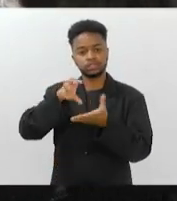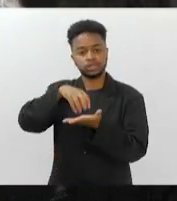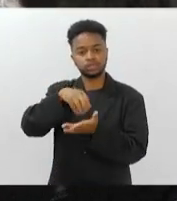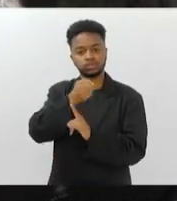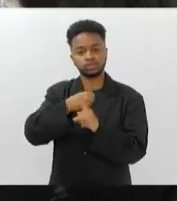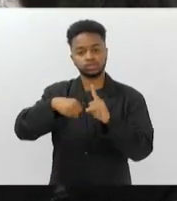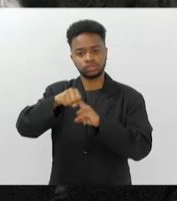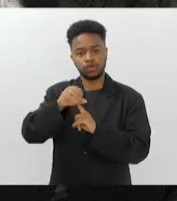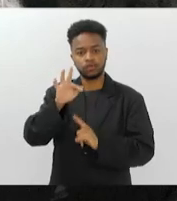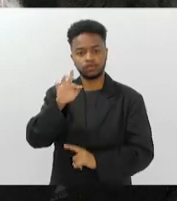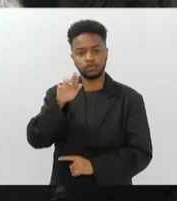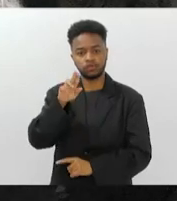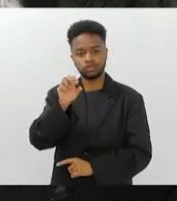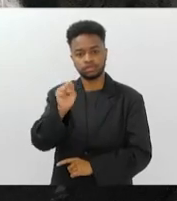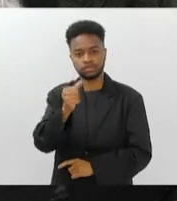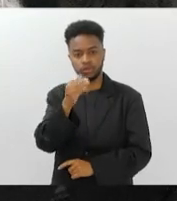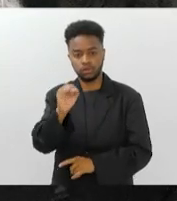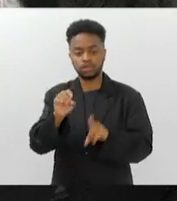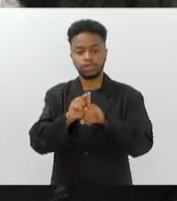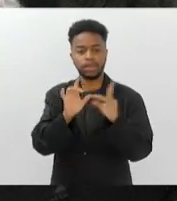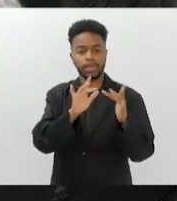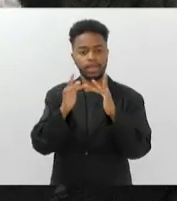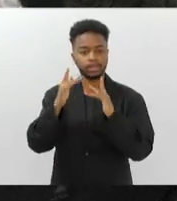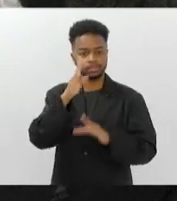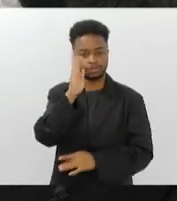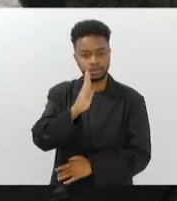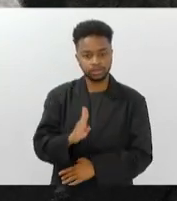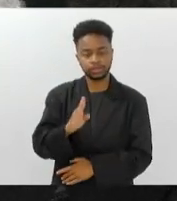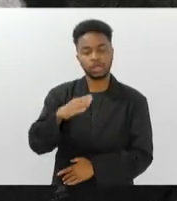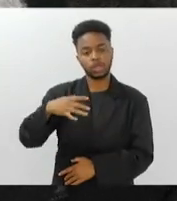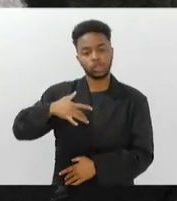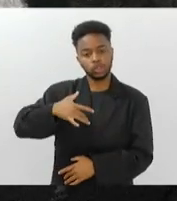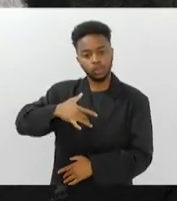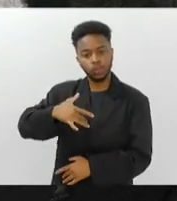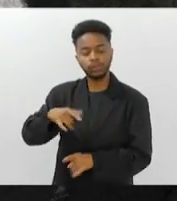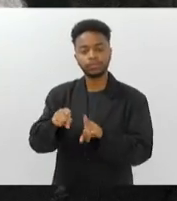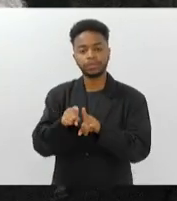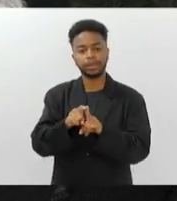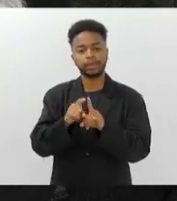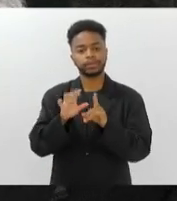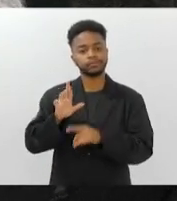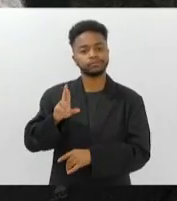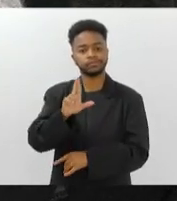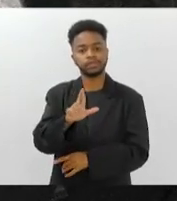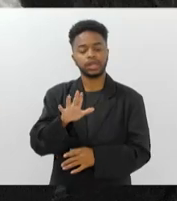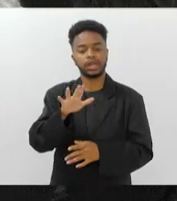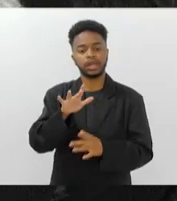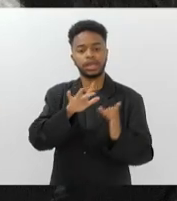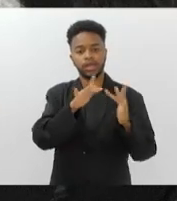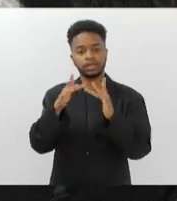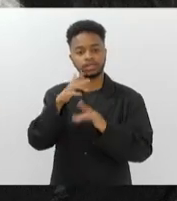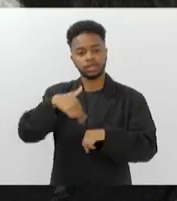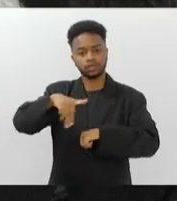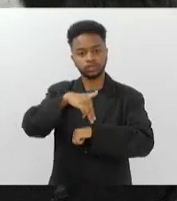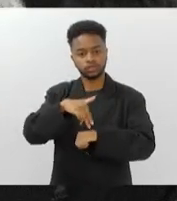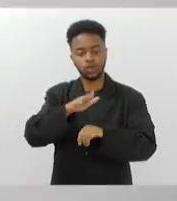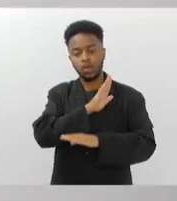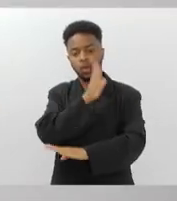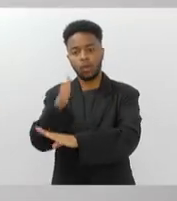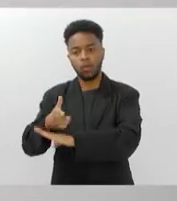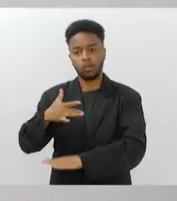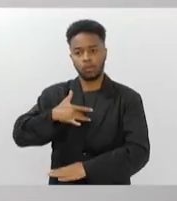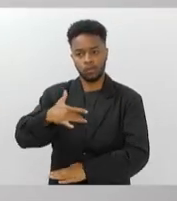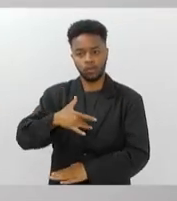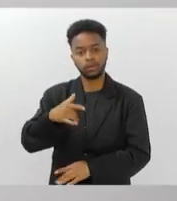Rede Brasileira de tuberculose e represento também a rede nacional de comitês do combate à tuberculose